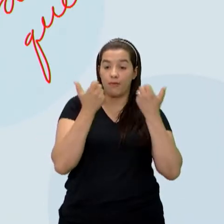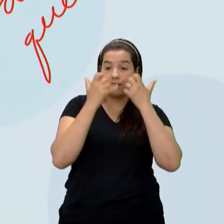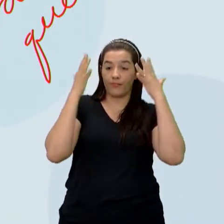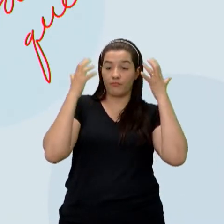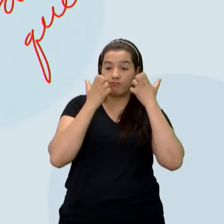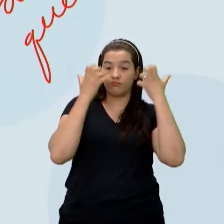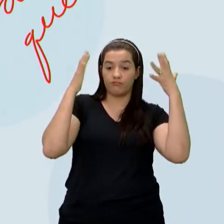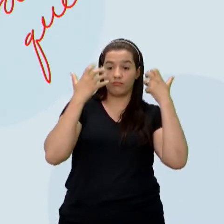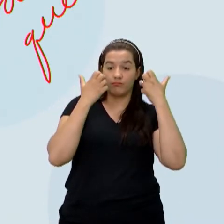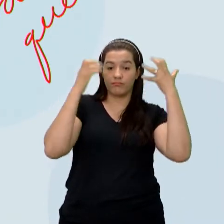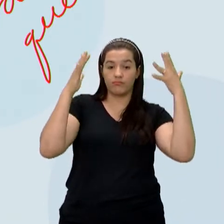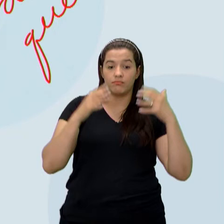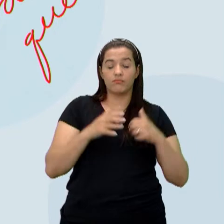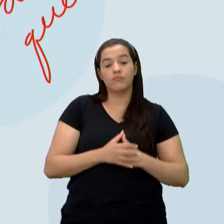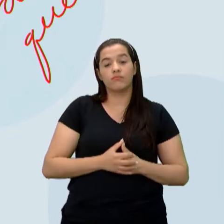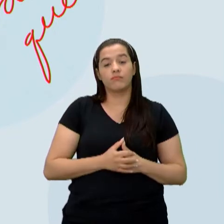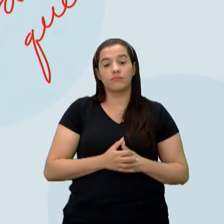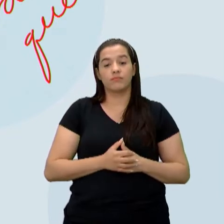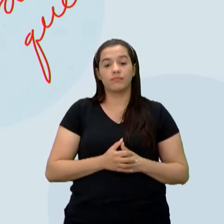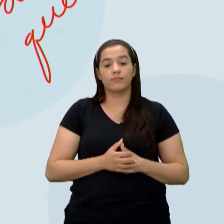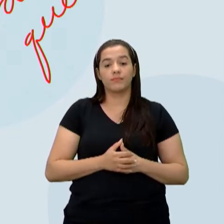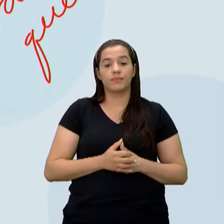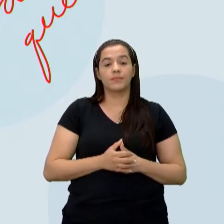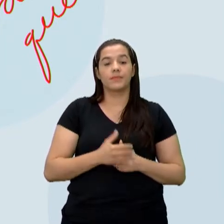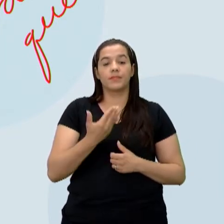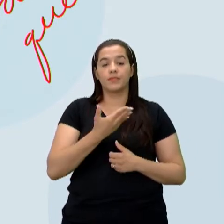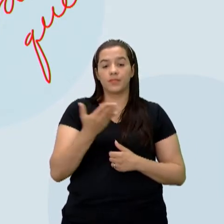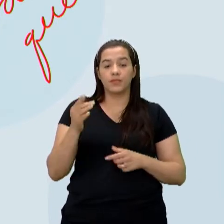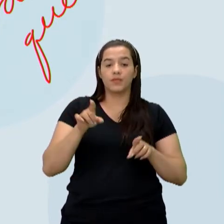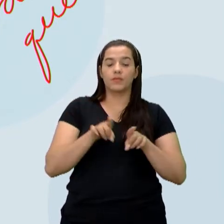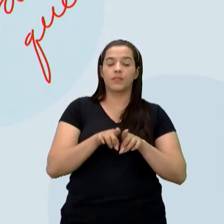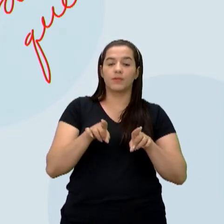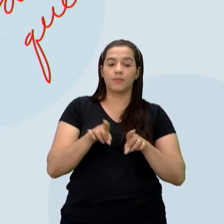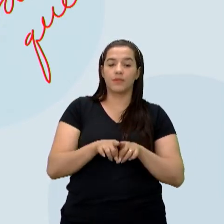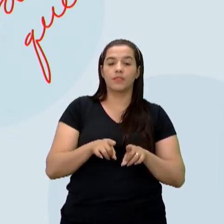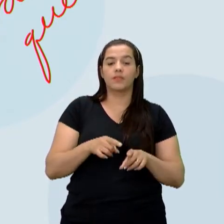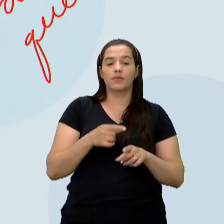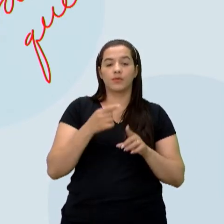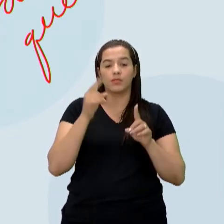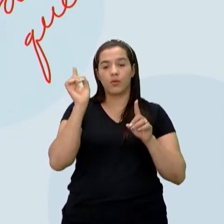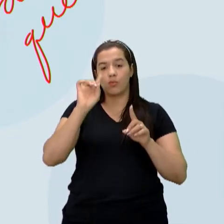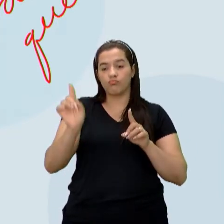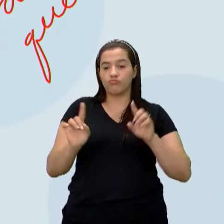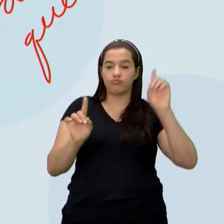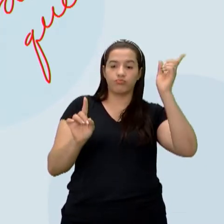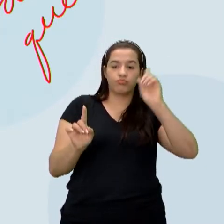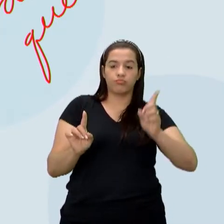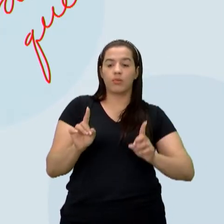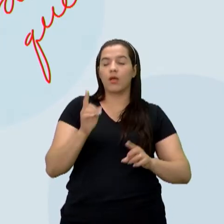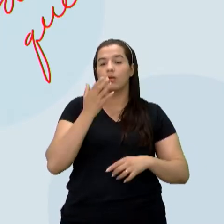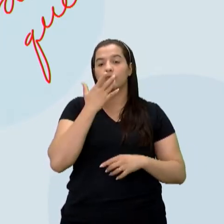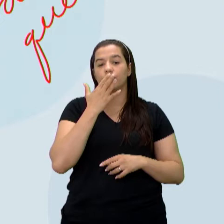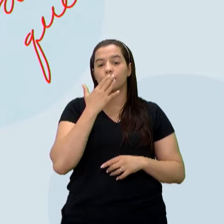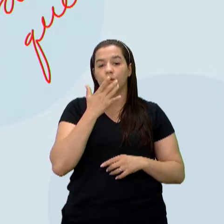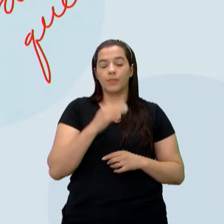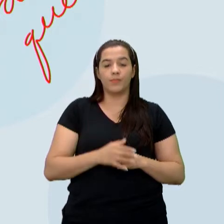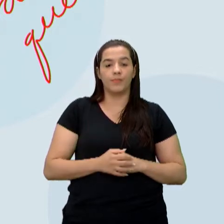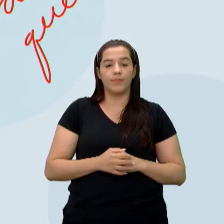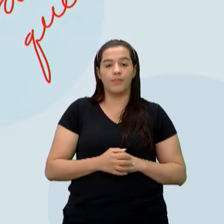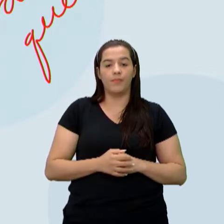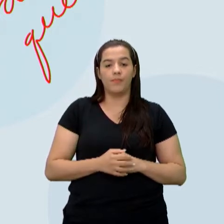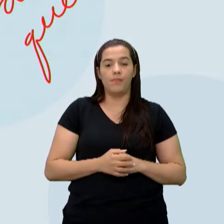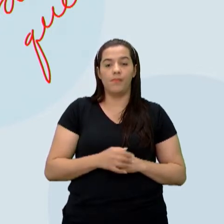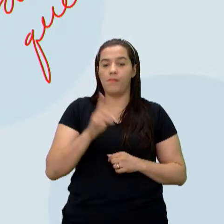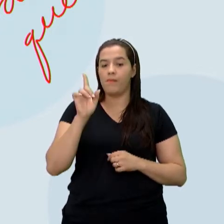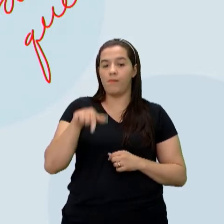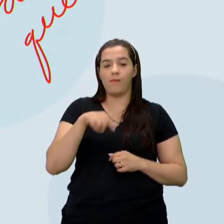de iluminação, de brilhos, certo? E os espectros são raios aí de cores, mas não era essa